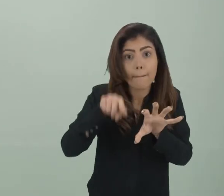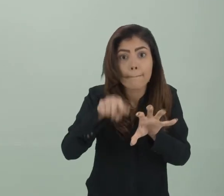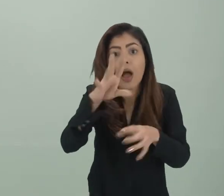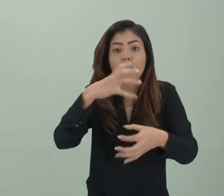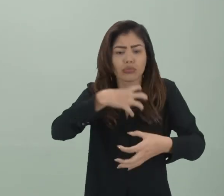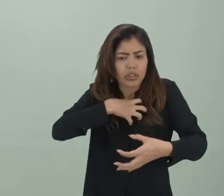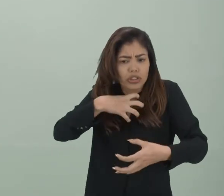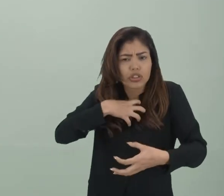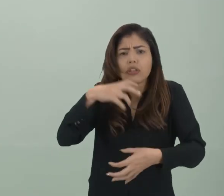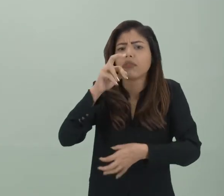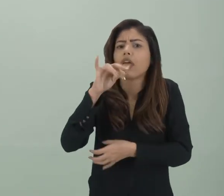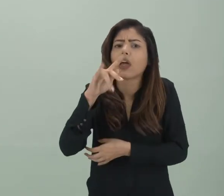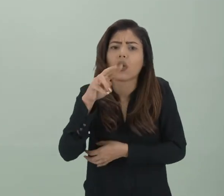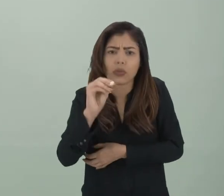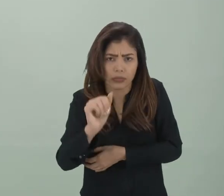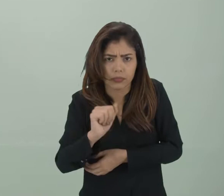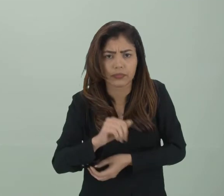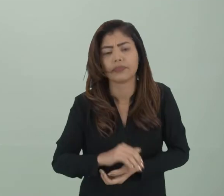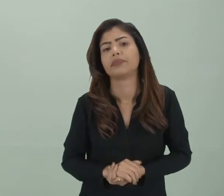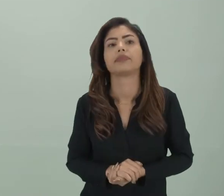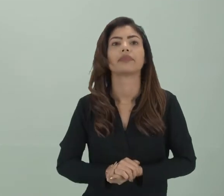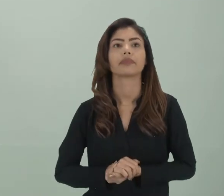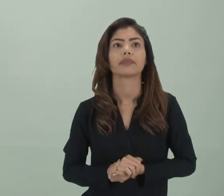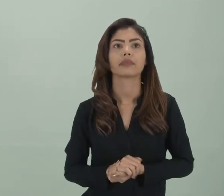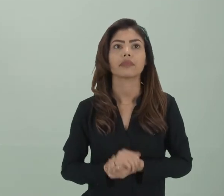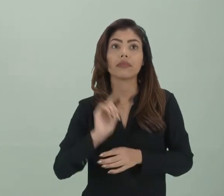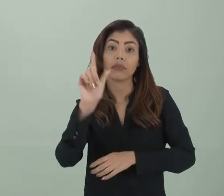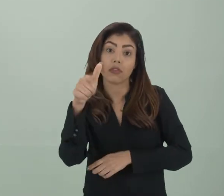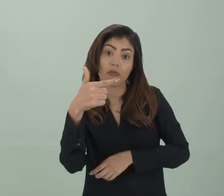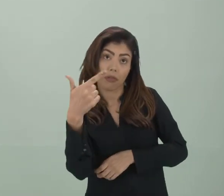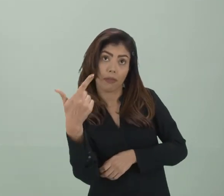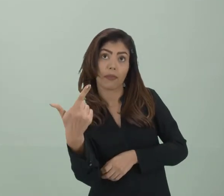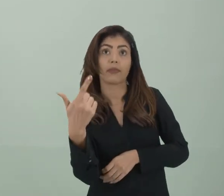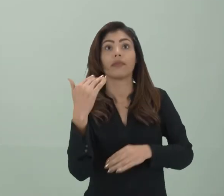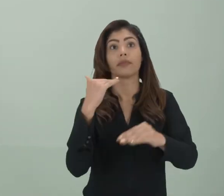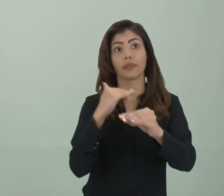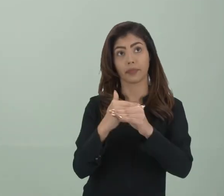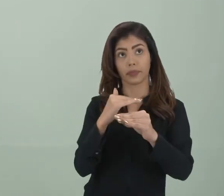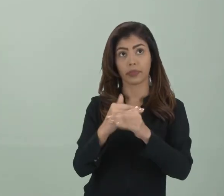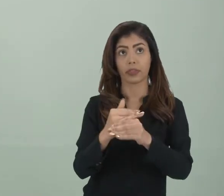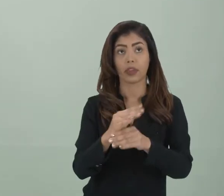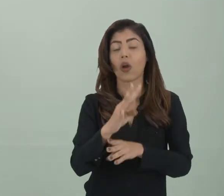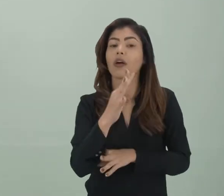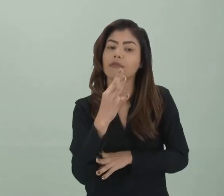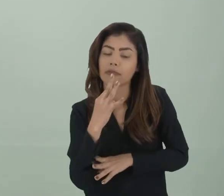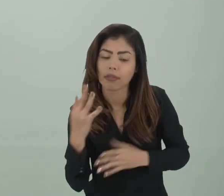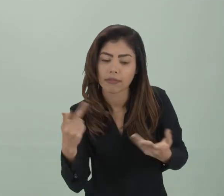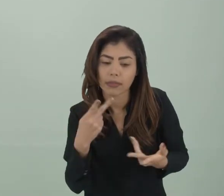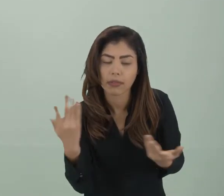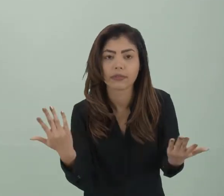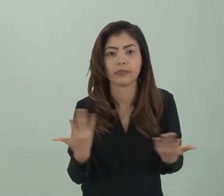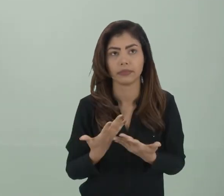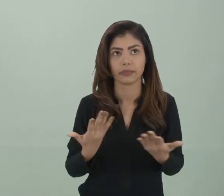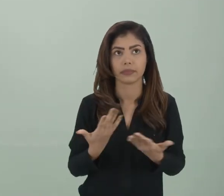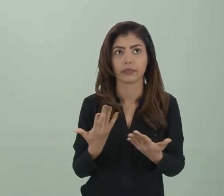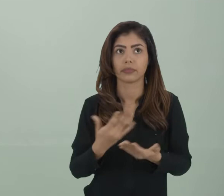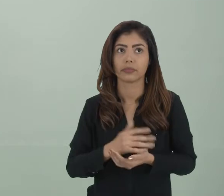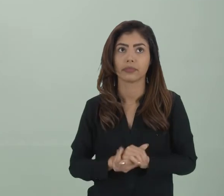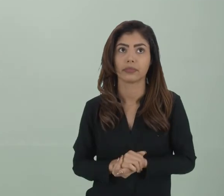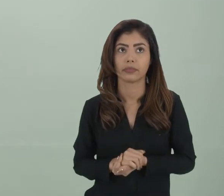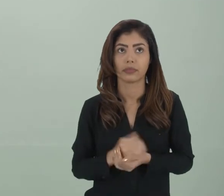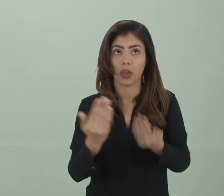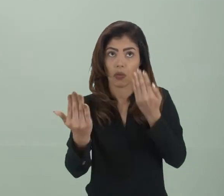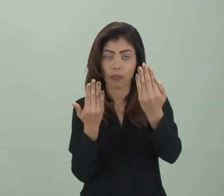esse sentido mais irônico. Uma outra figura de linguagem que nós vamos também falar agora seria